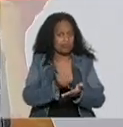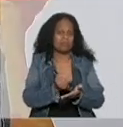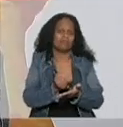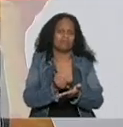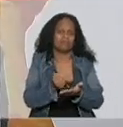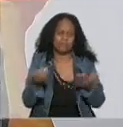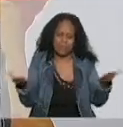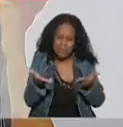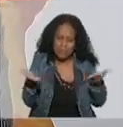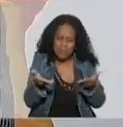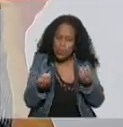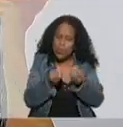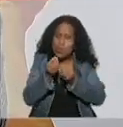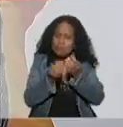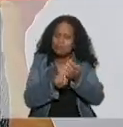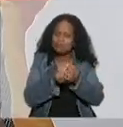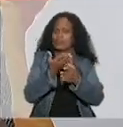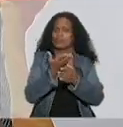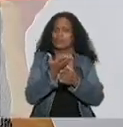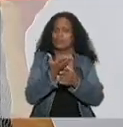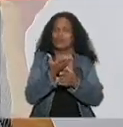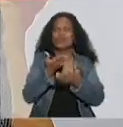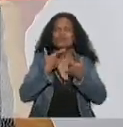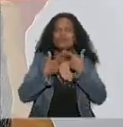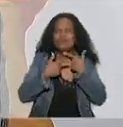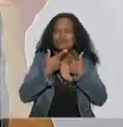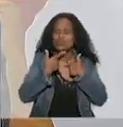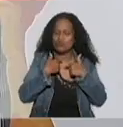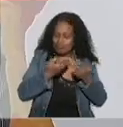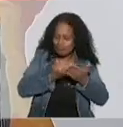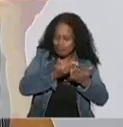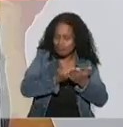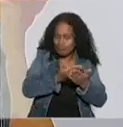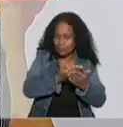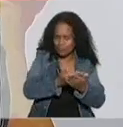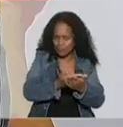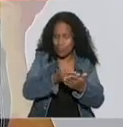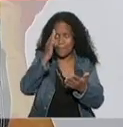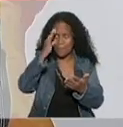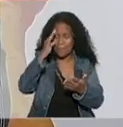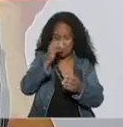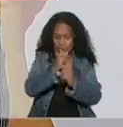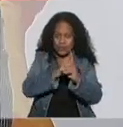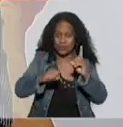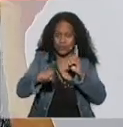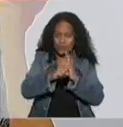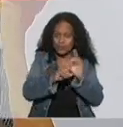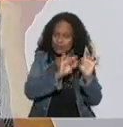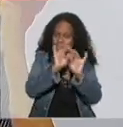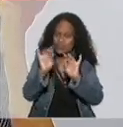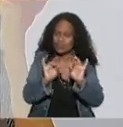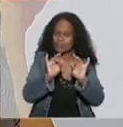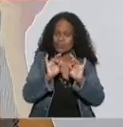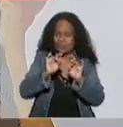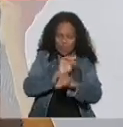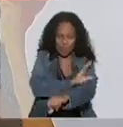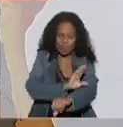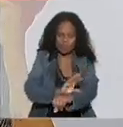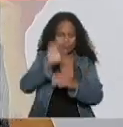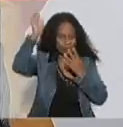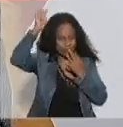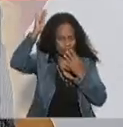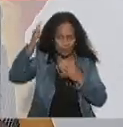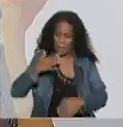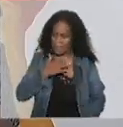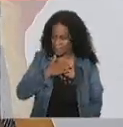de casa, quando meus avós tinham o costume de cultivar plantas em casa, e é de uma certa herança anterior